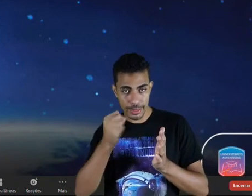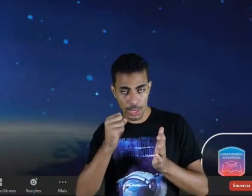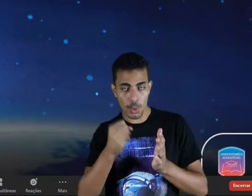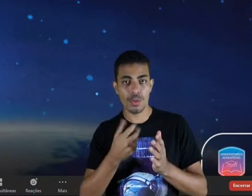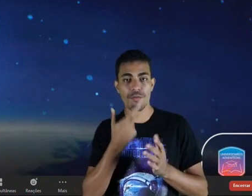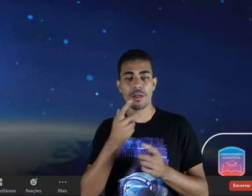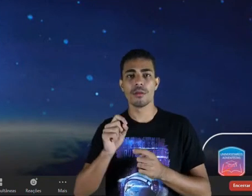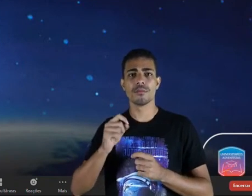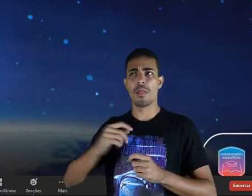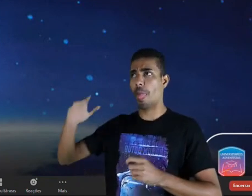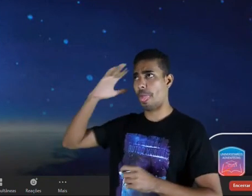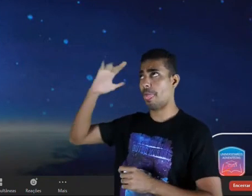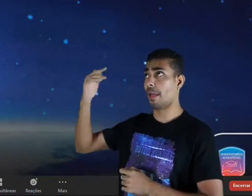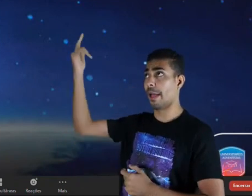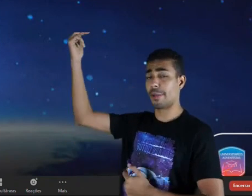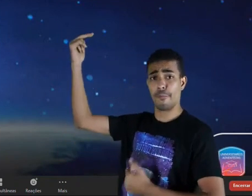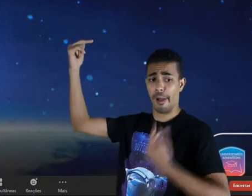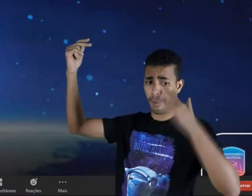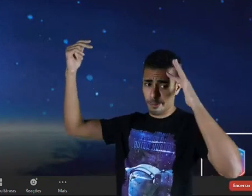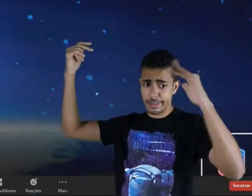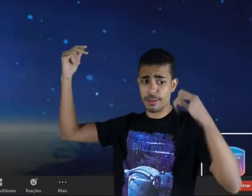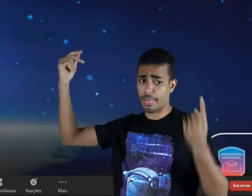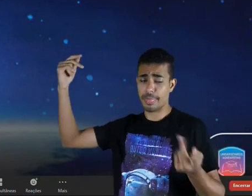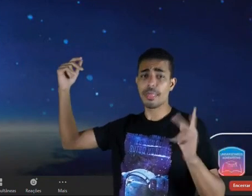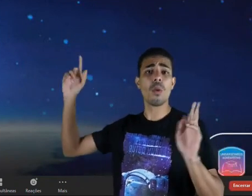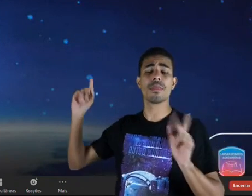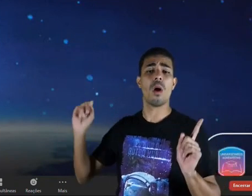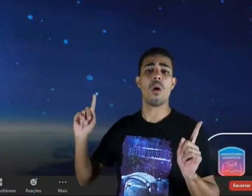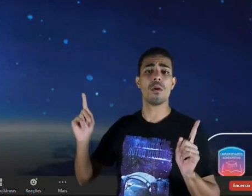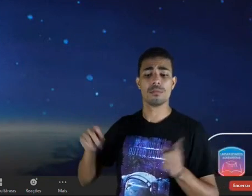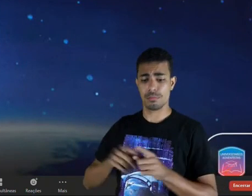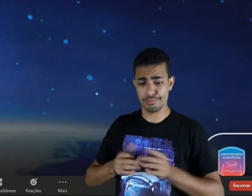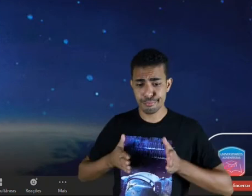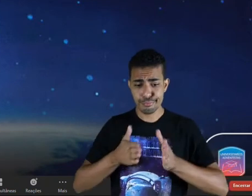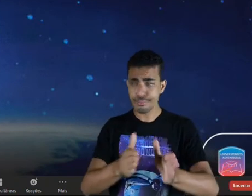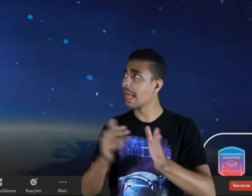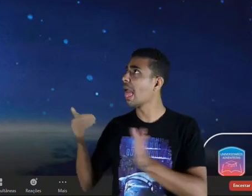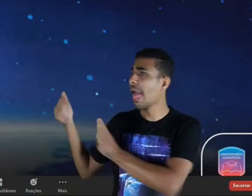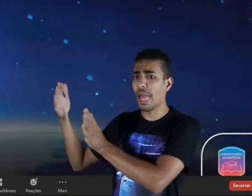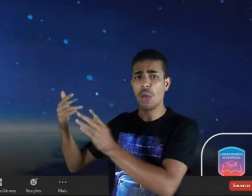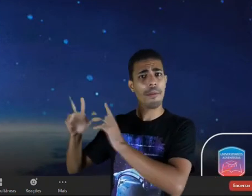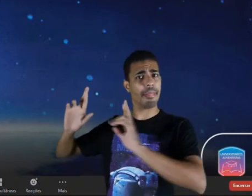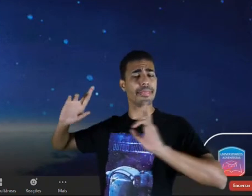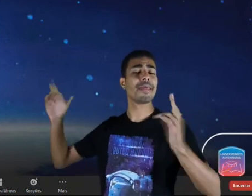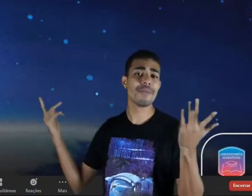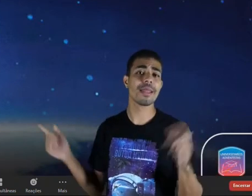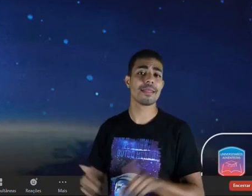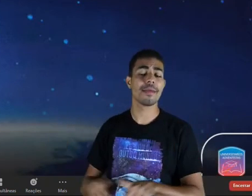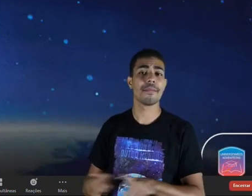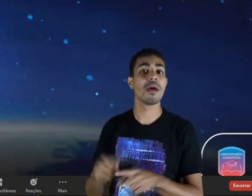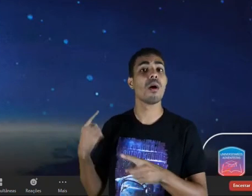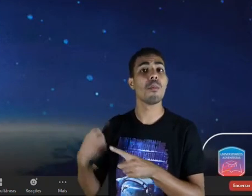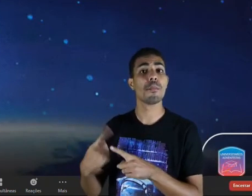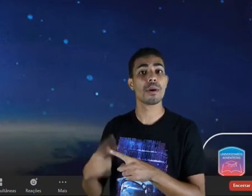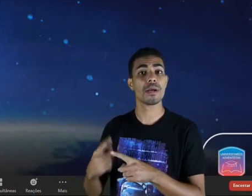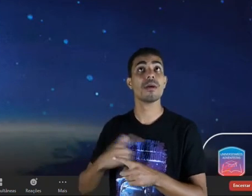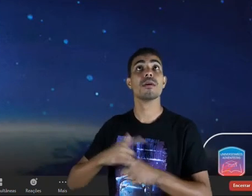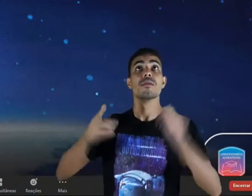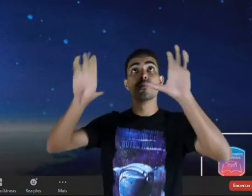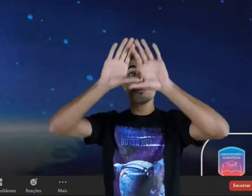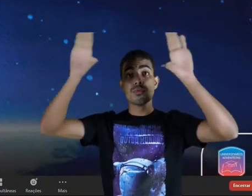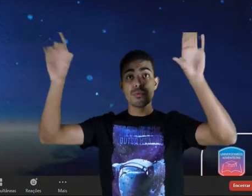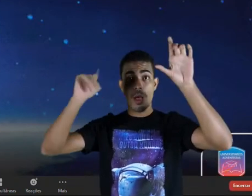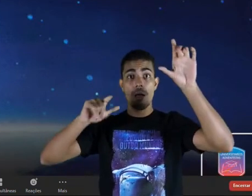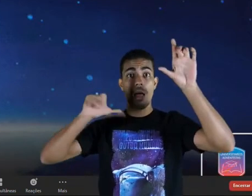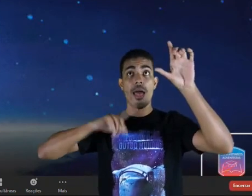os vossos pensamentos, nem os meus caminhos, nem os vossos caminhos, os meus caminhos, diz o Senhor. Porque assim como os céus são mais